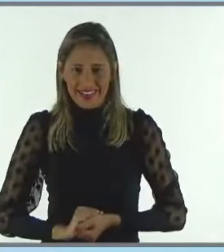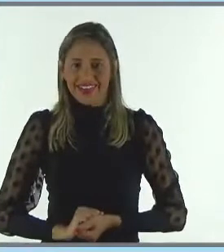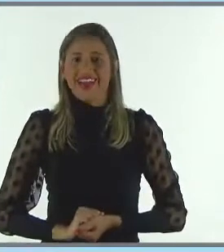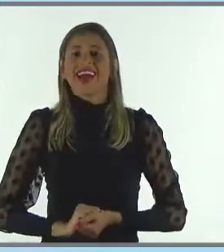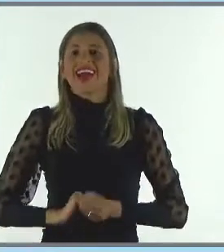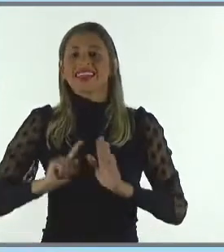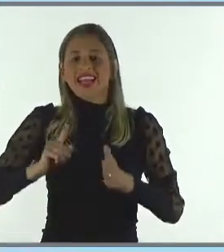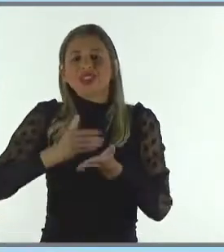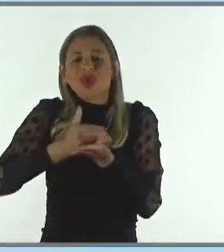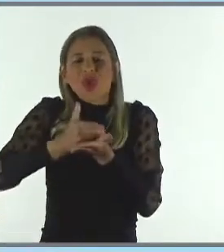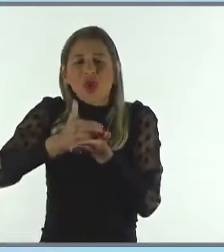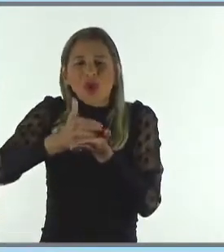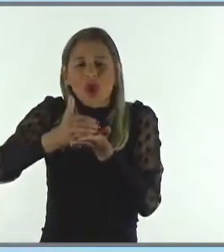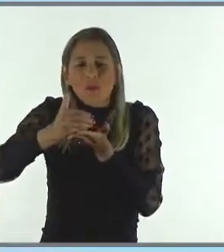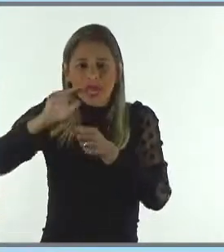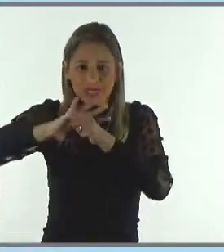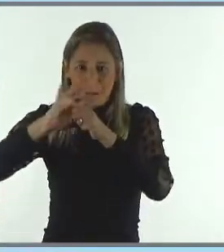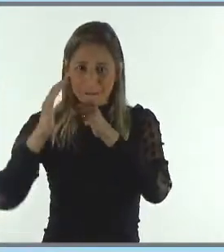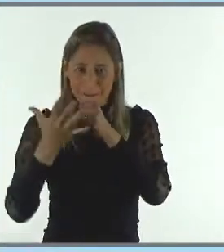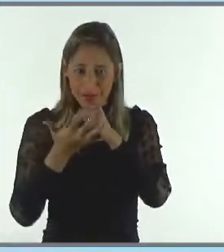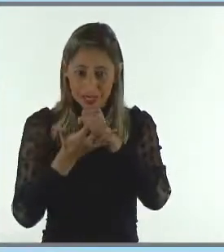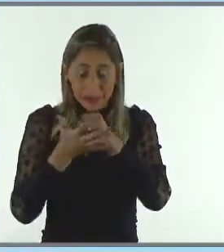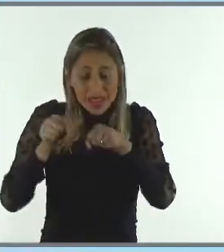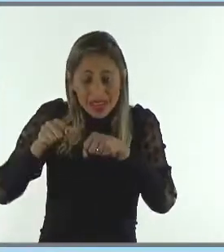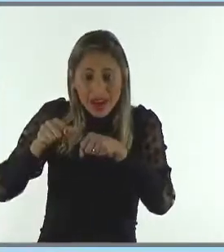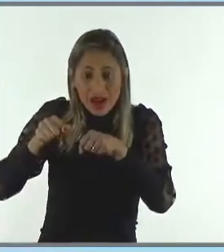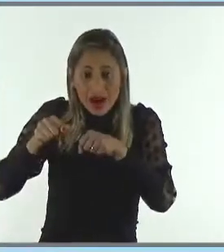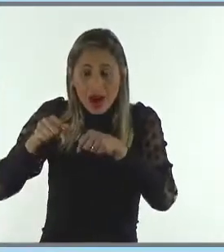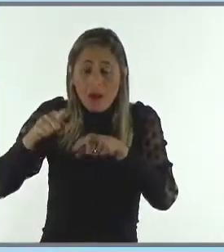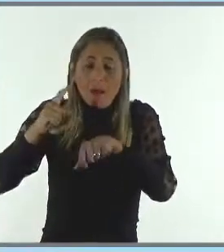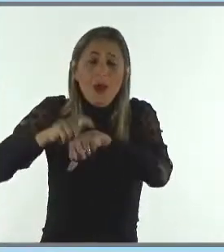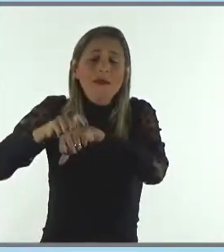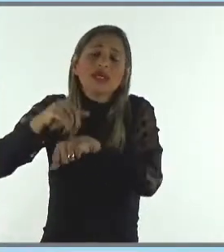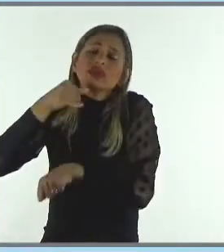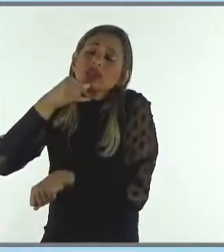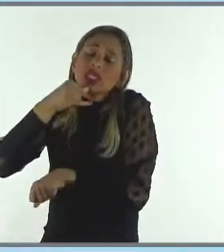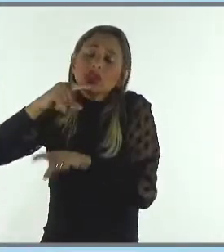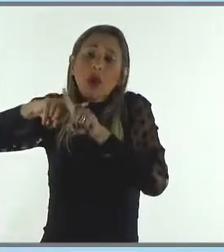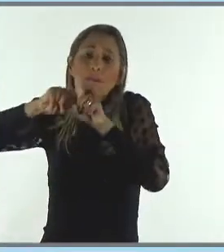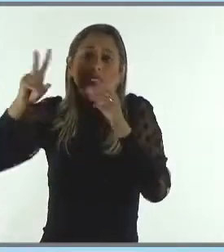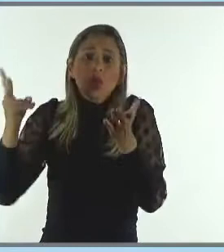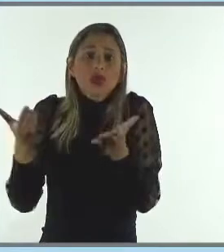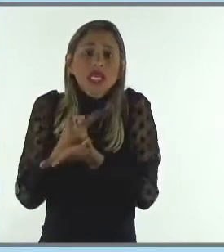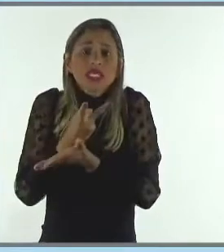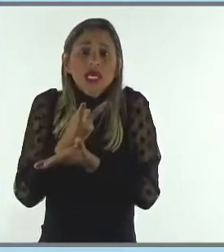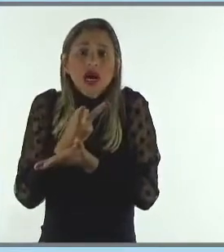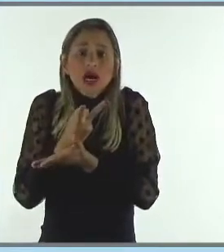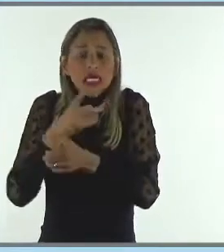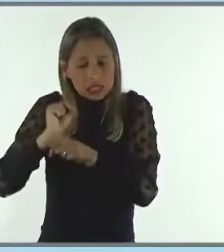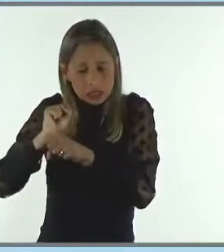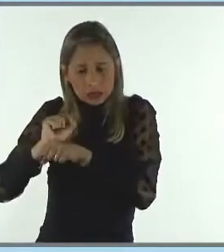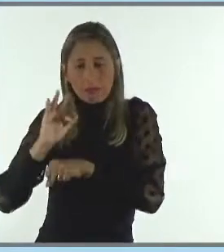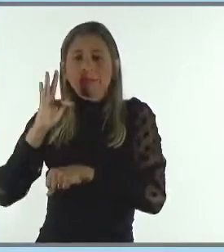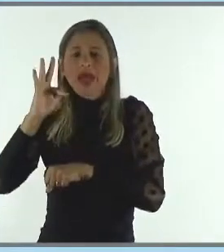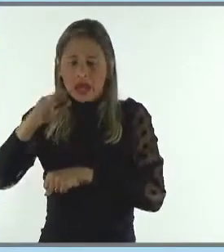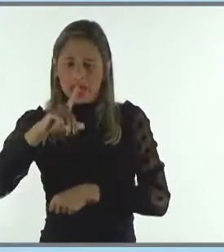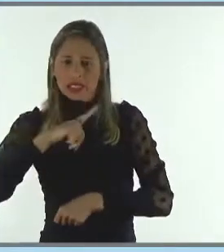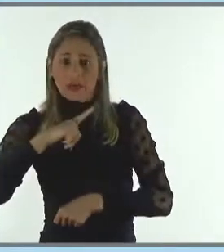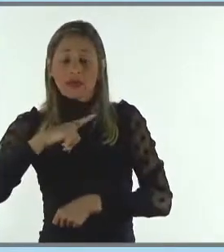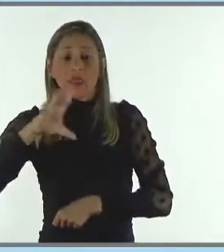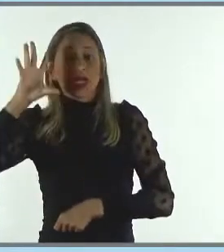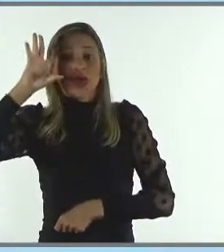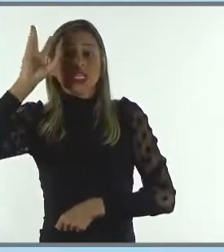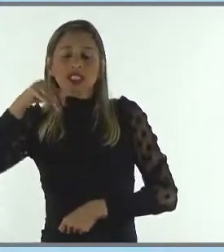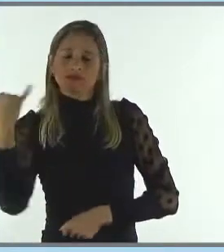Desde o início da pandemia, né? Nós estamos num momento muito triste, mas ao mesmo tempo um momento de muita esperança, e achamos que